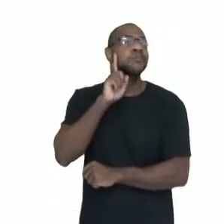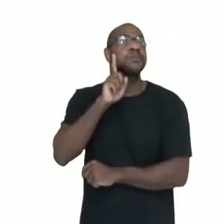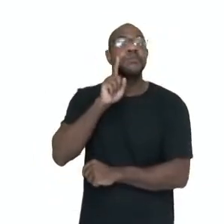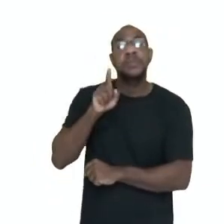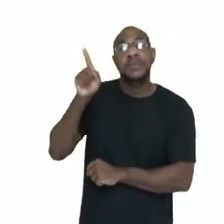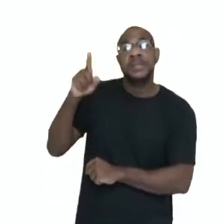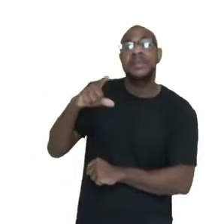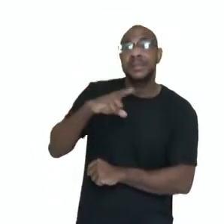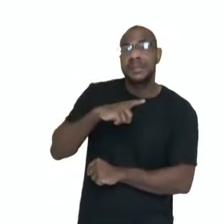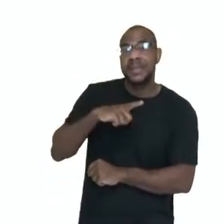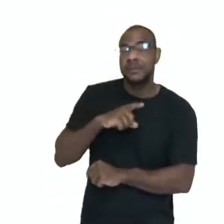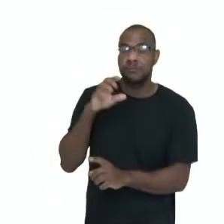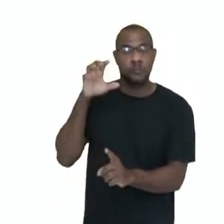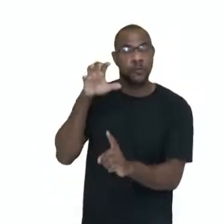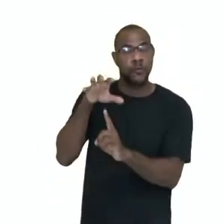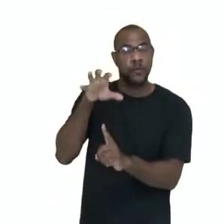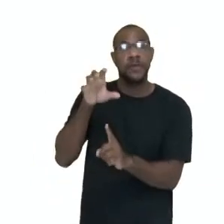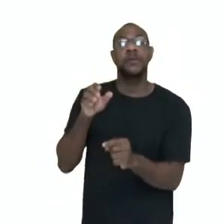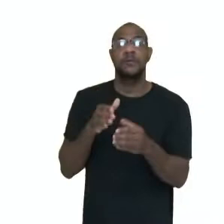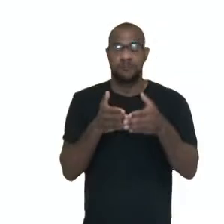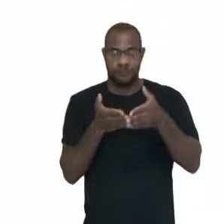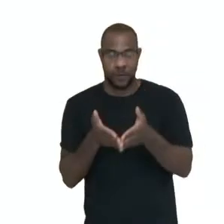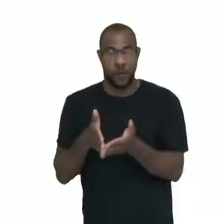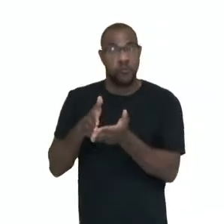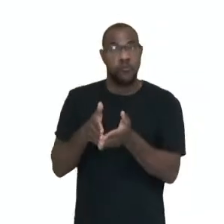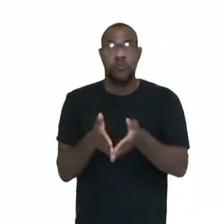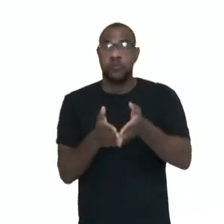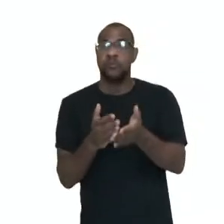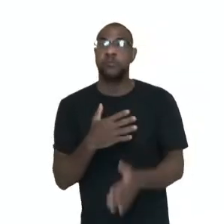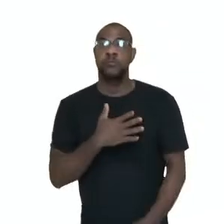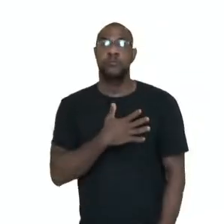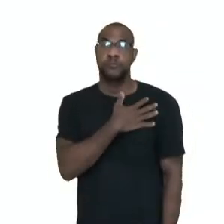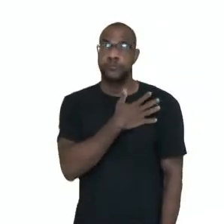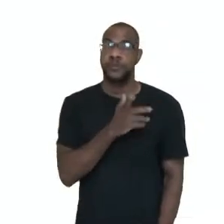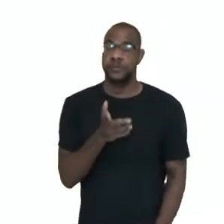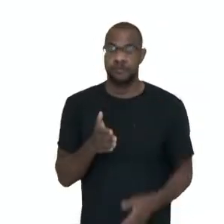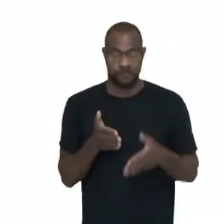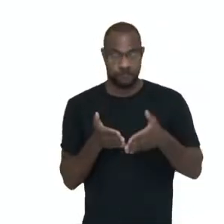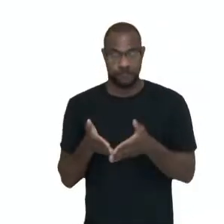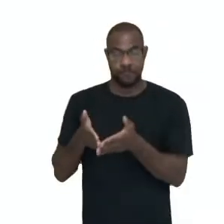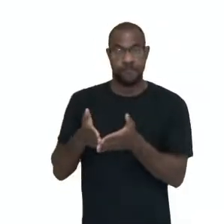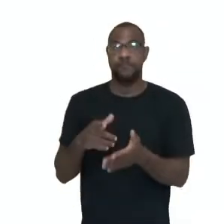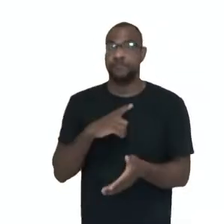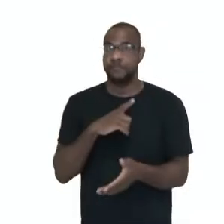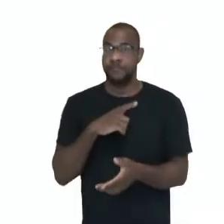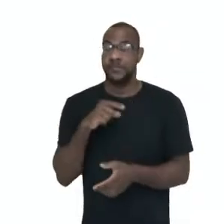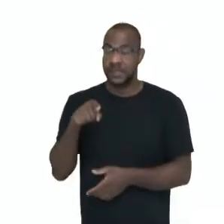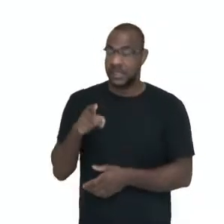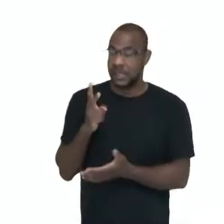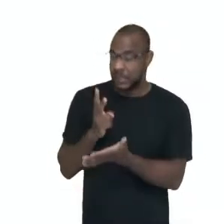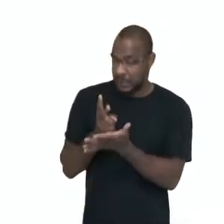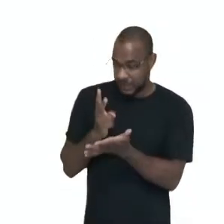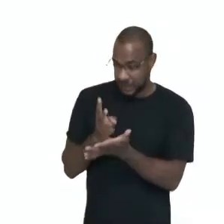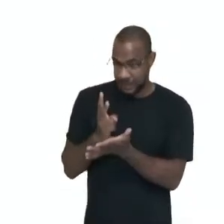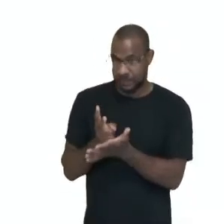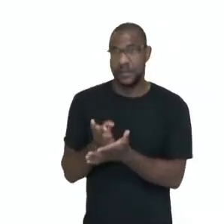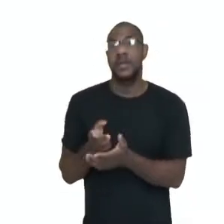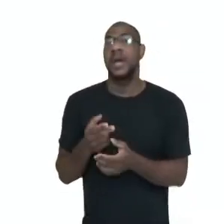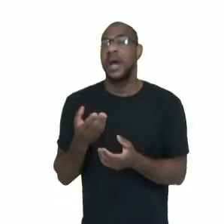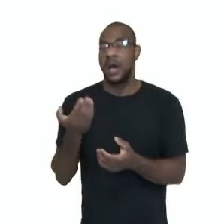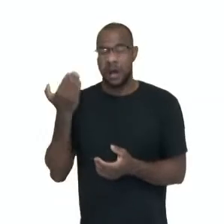uma grande influência no sentido geopolítico na estrutura militar. Desde sempre, muitos